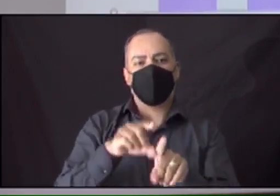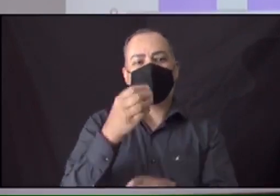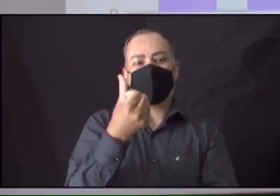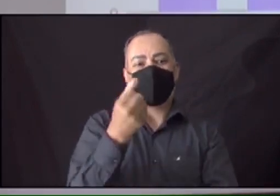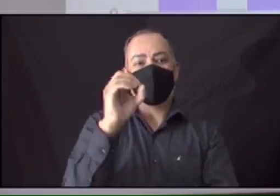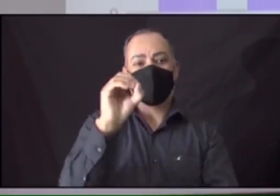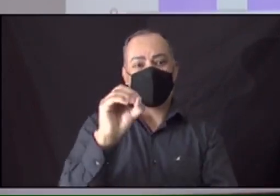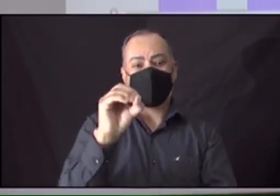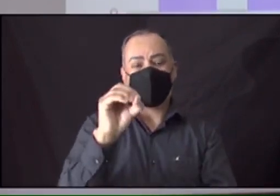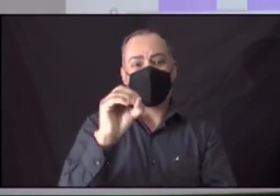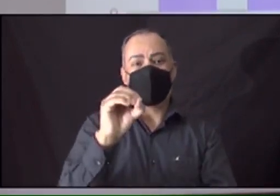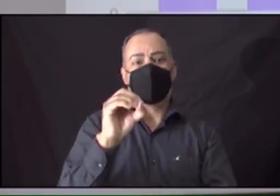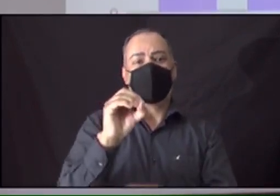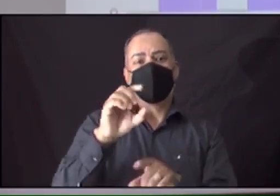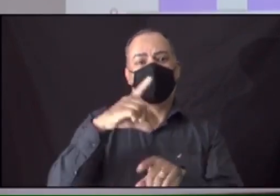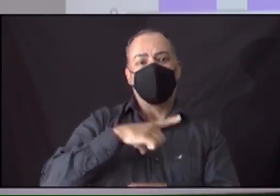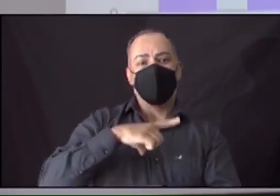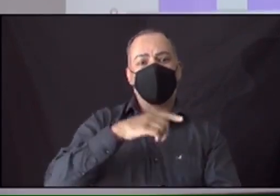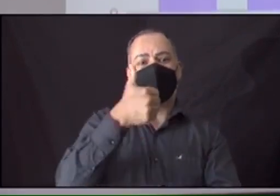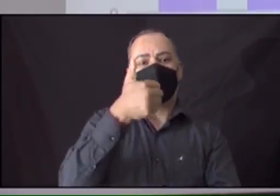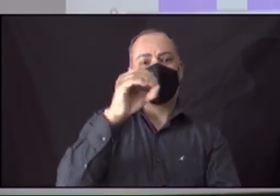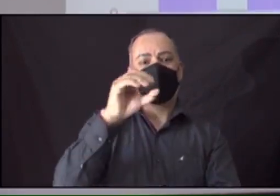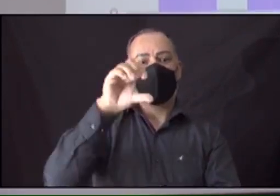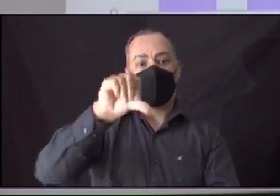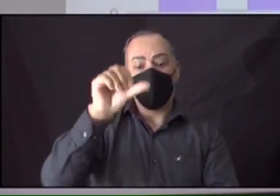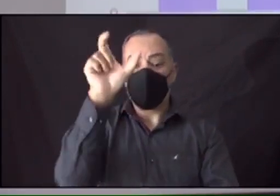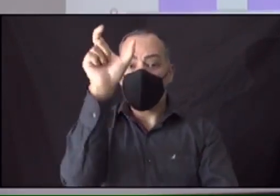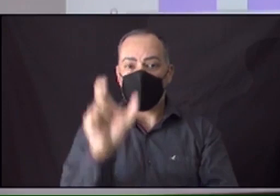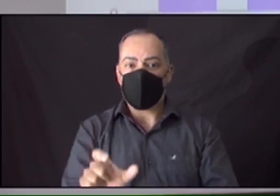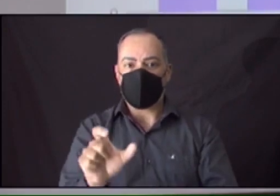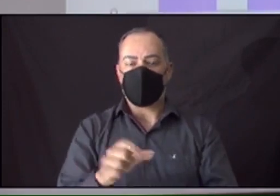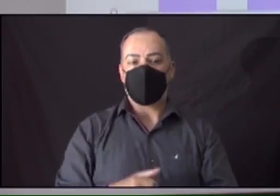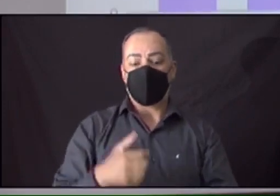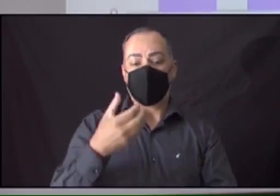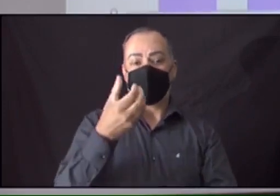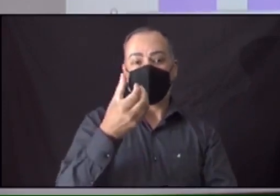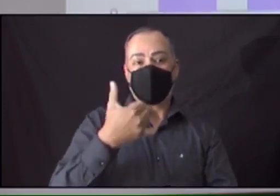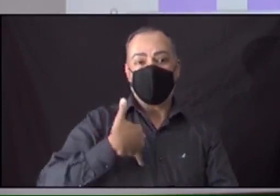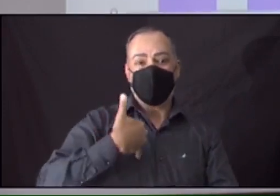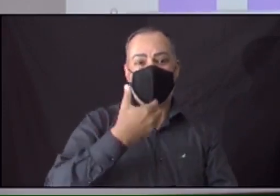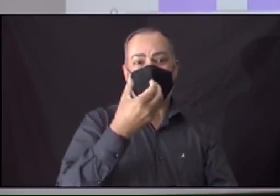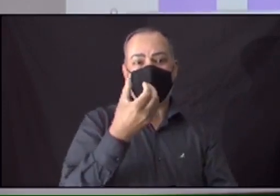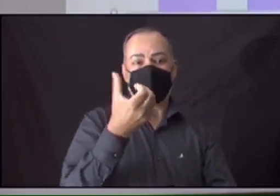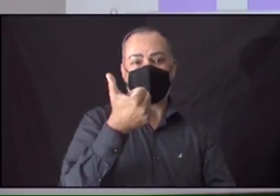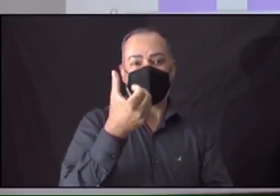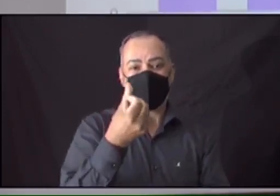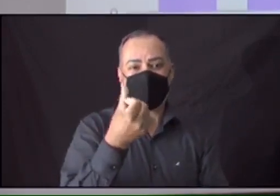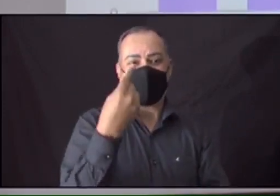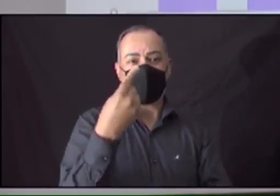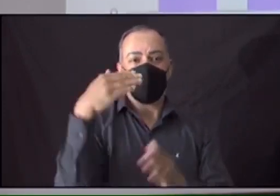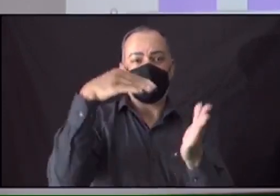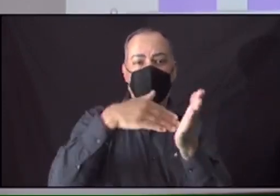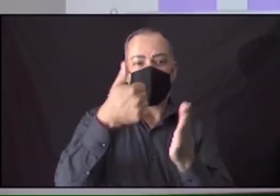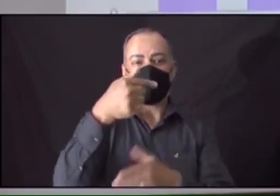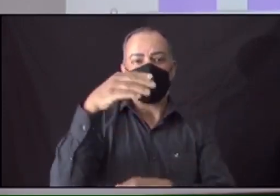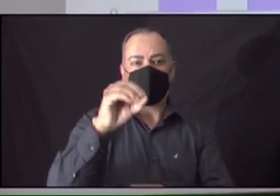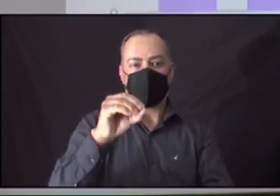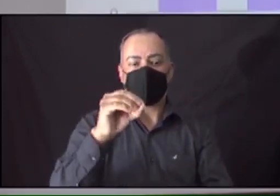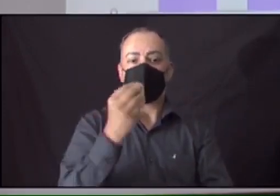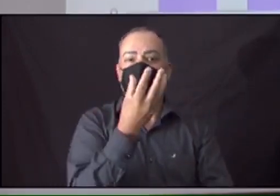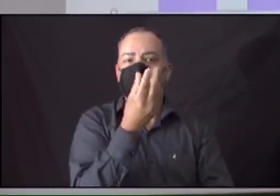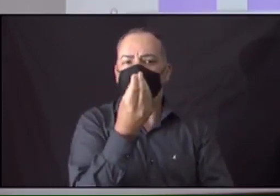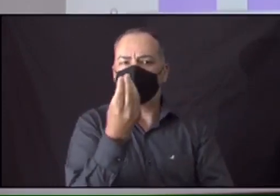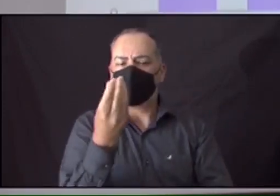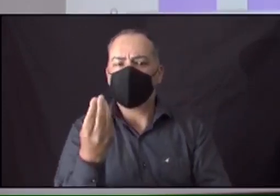anos, 109 casos. De 61 a 70, 55 casos confirmados. De 71 a